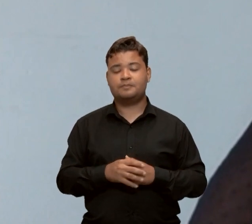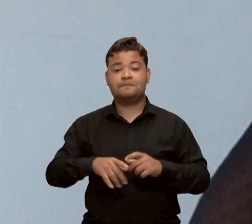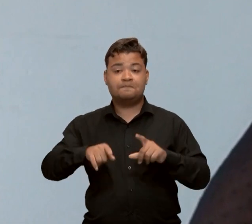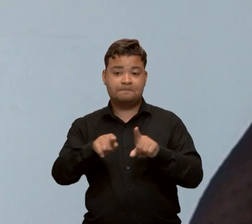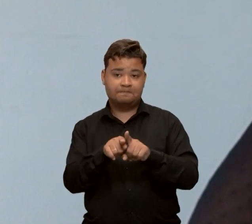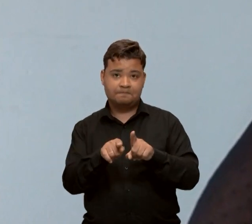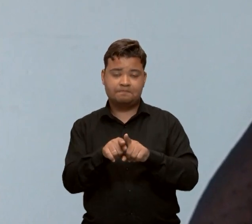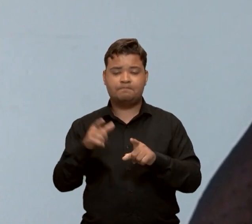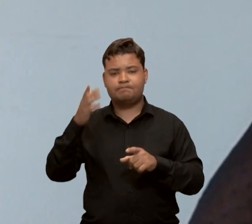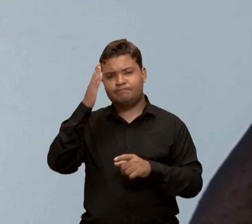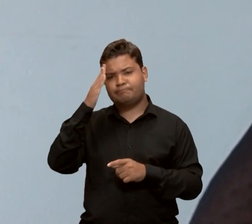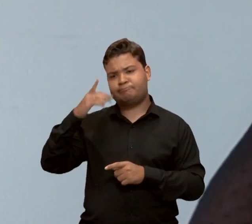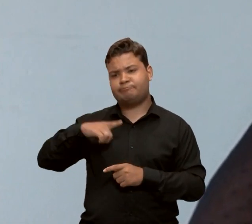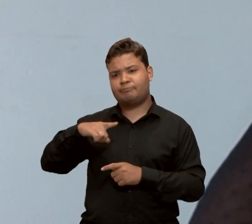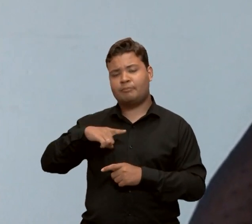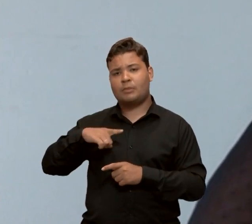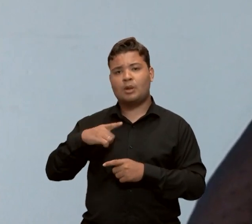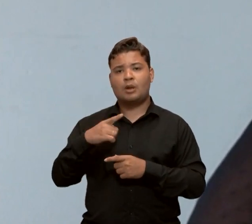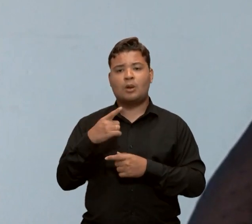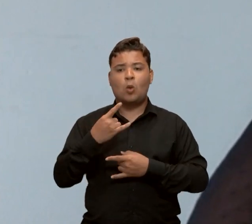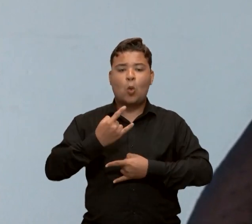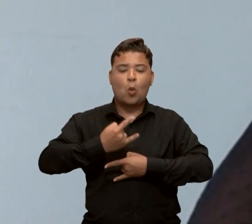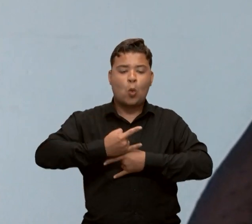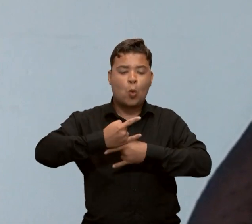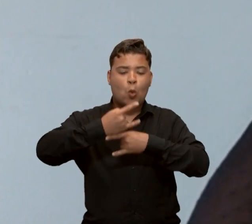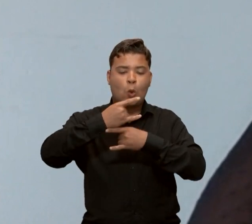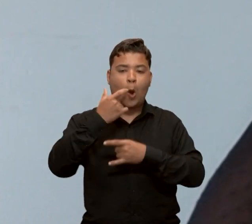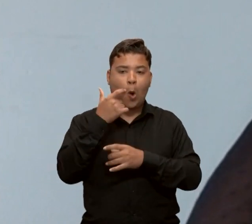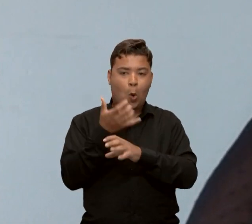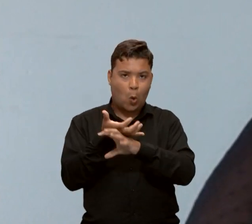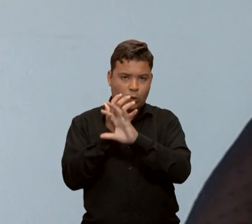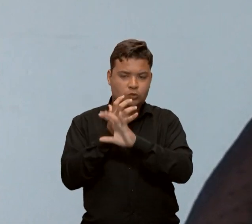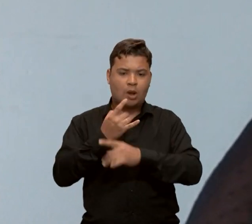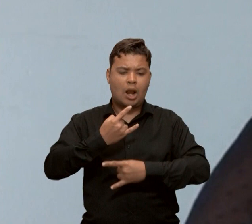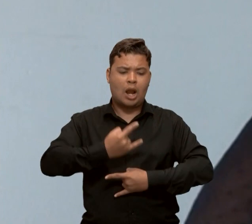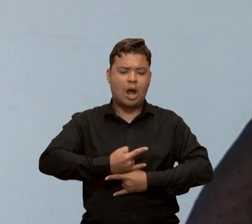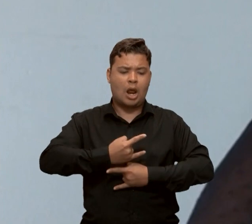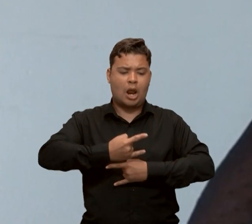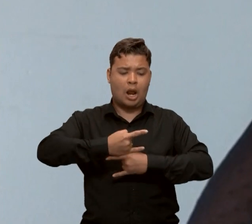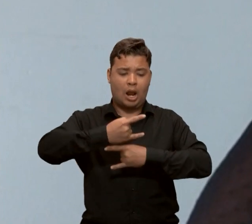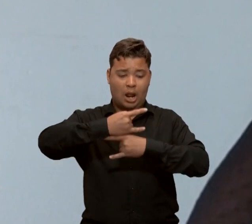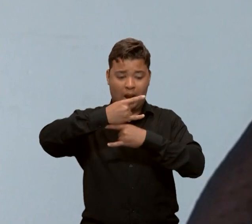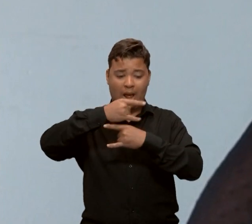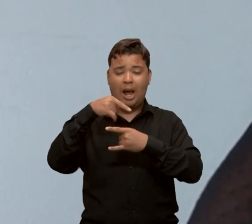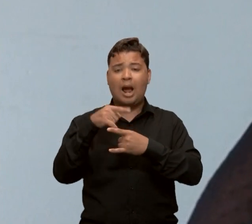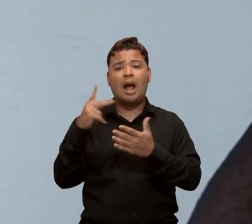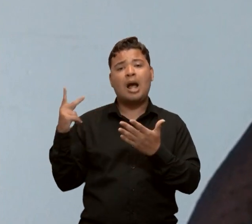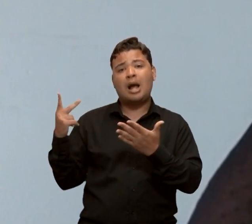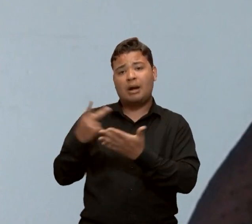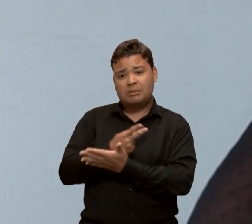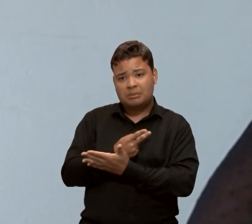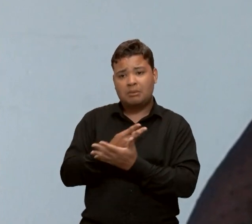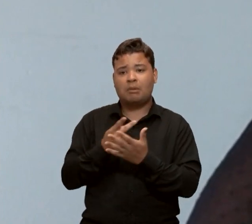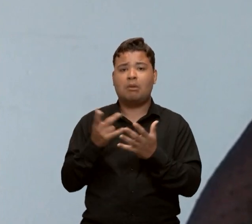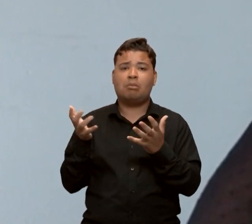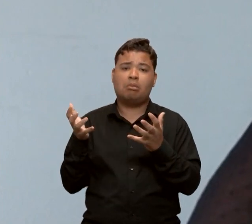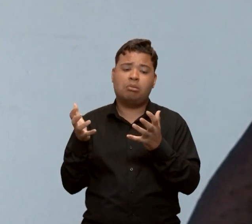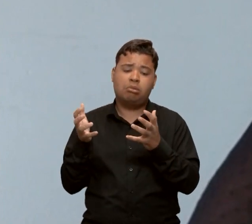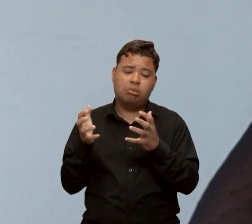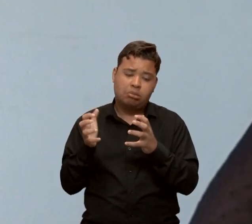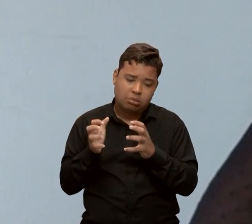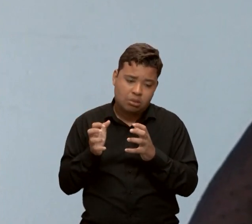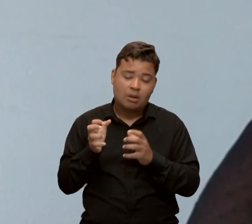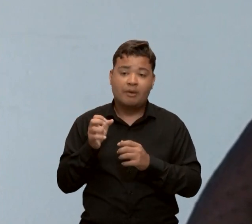tanto dos ossos, articulações e músculos, ele também vai sofrer dano no processo do envelhecimento. E o